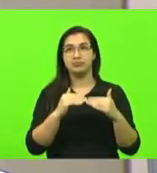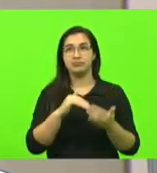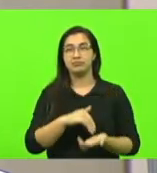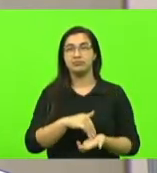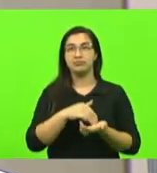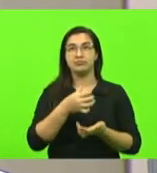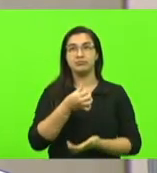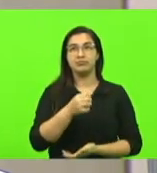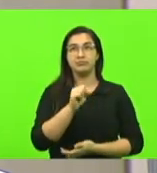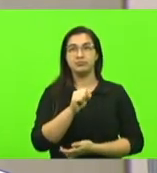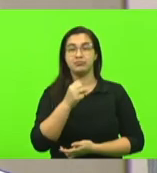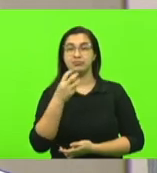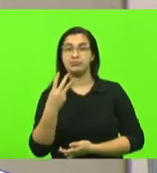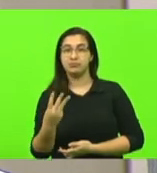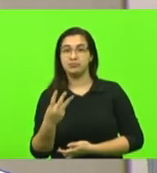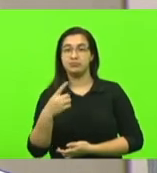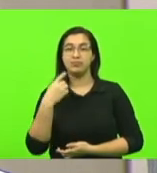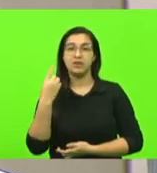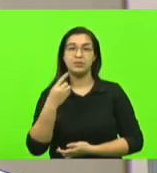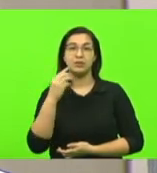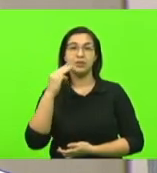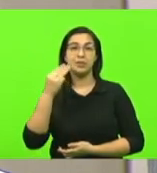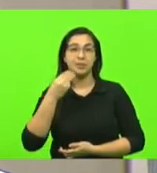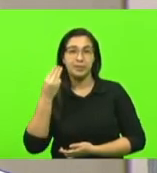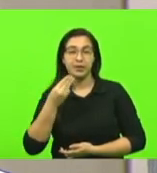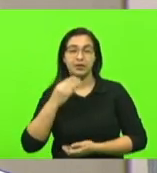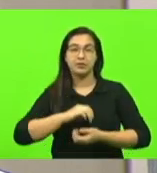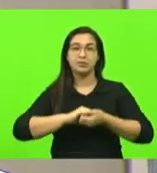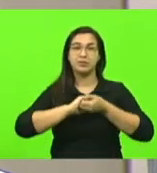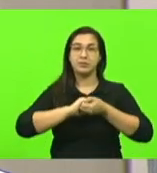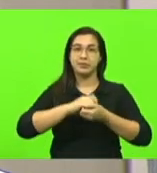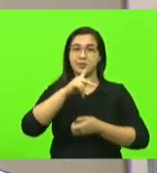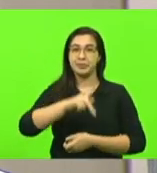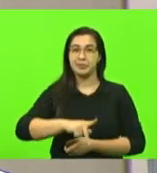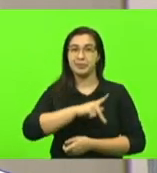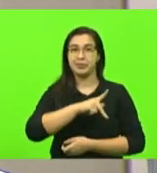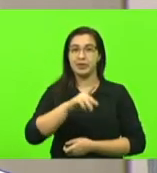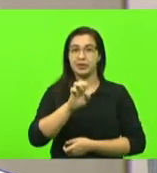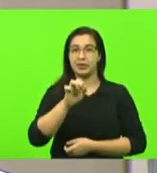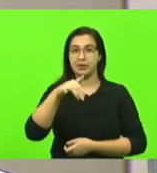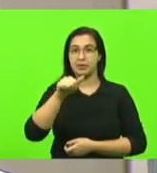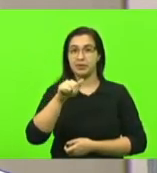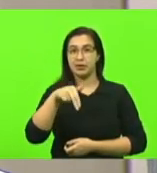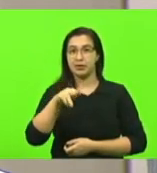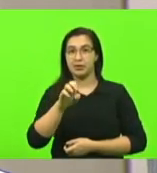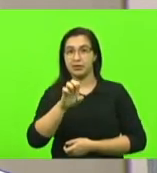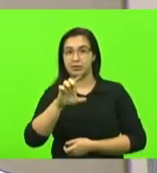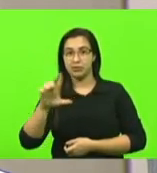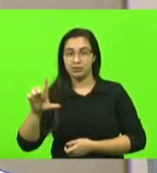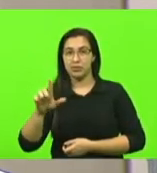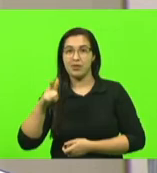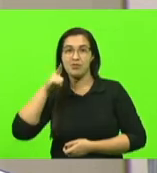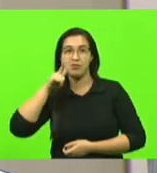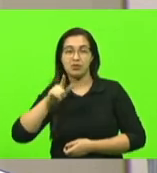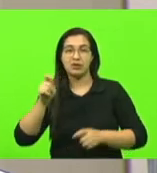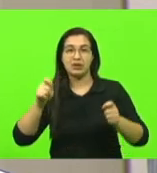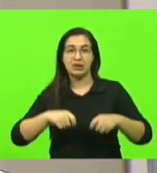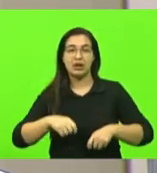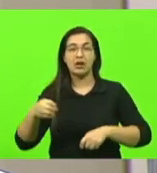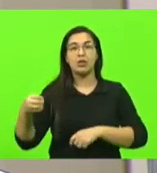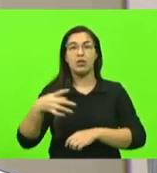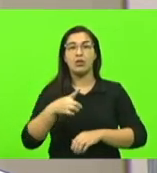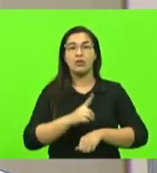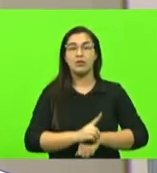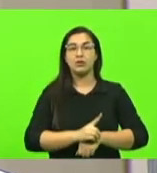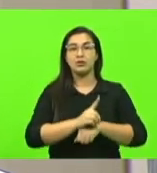Moção 683, autor deputado Márcio Machado, cumprimentando o padre Álvaro Emanuel da Silva pela designação da nova diretoria do Conselho